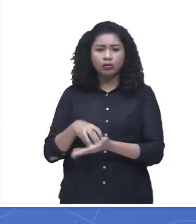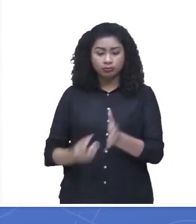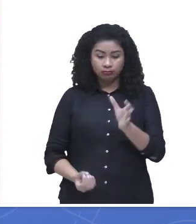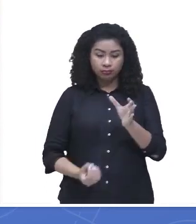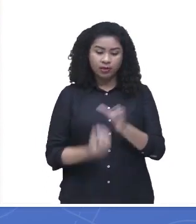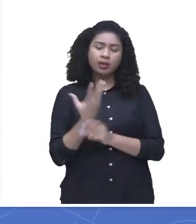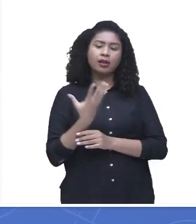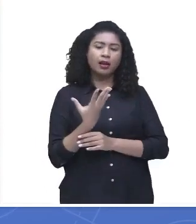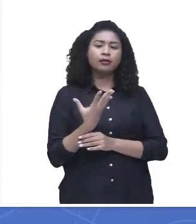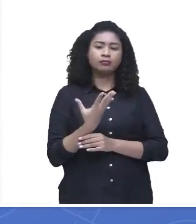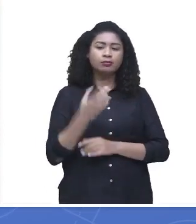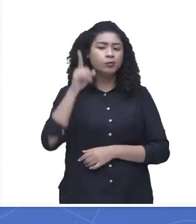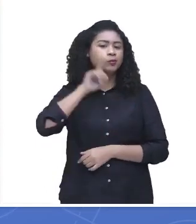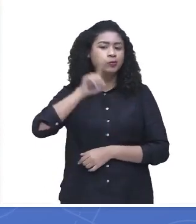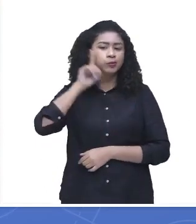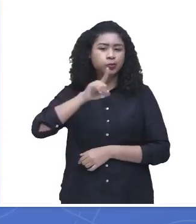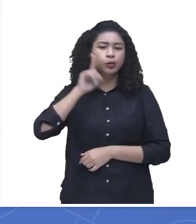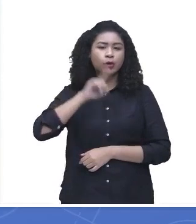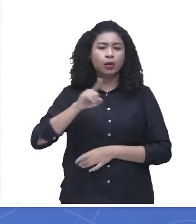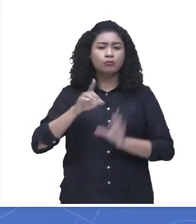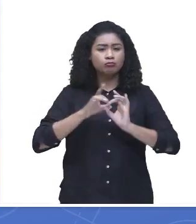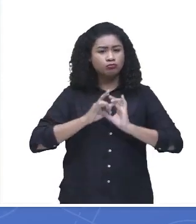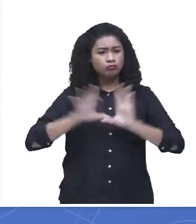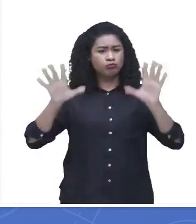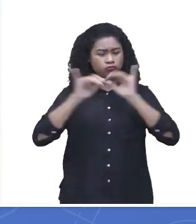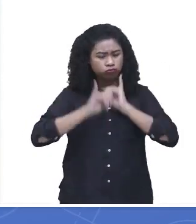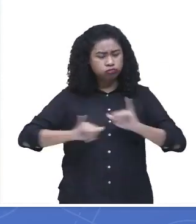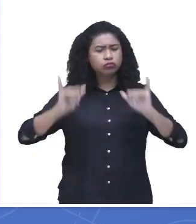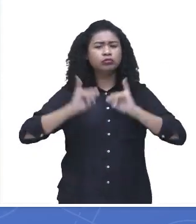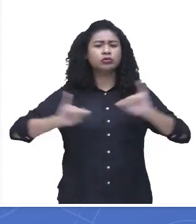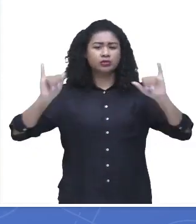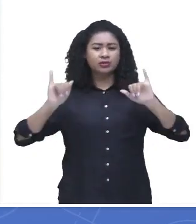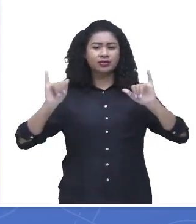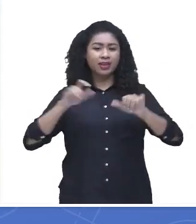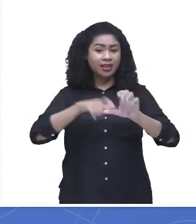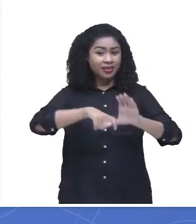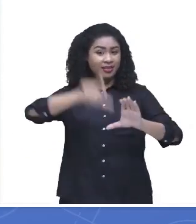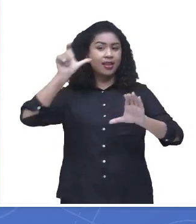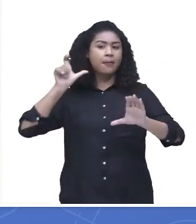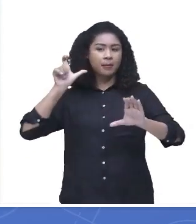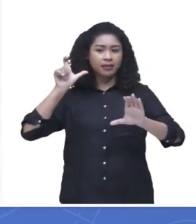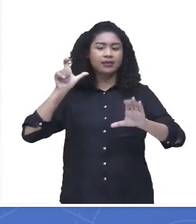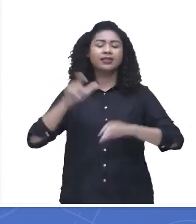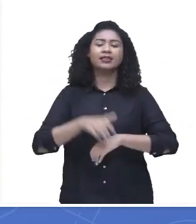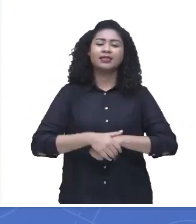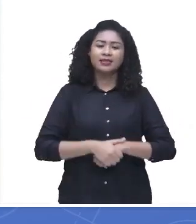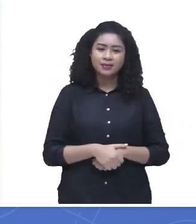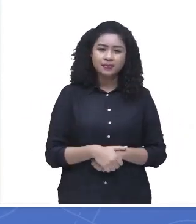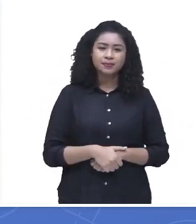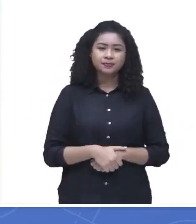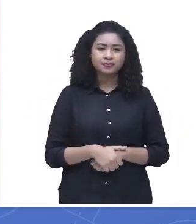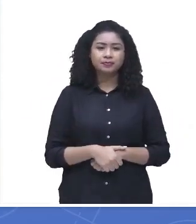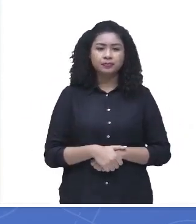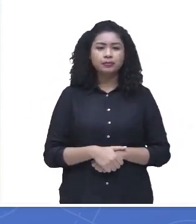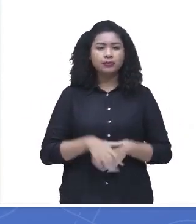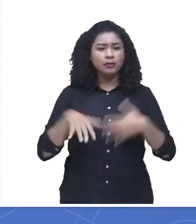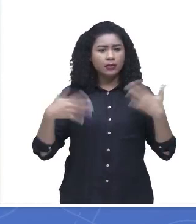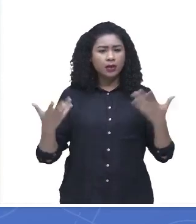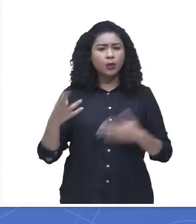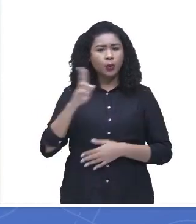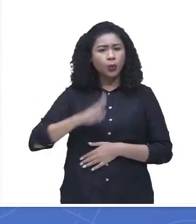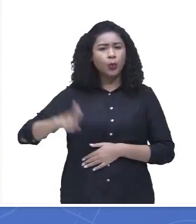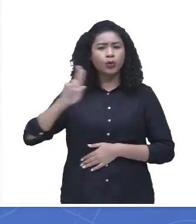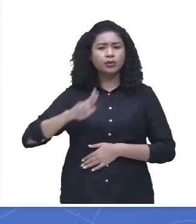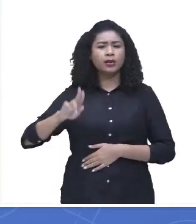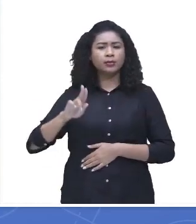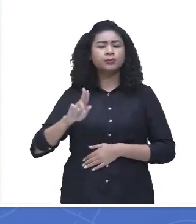da América declararam sua independência e justificaram a ruptura do pacto colonial. Em palavras profundamente